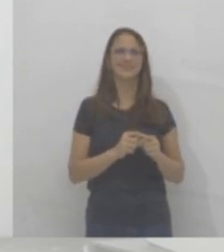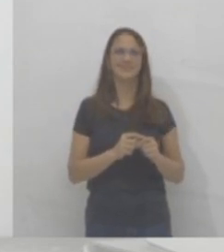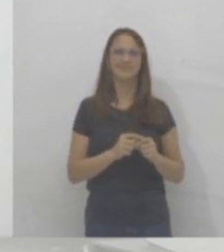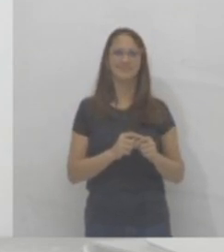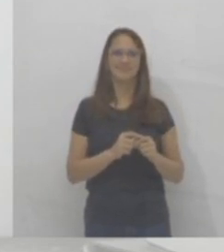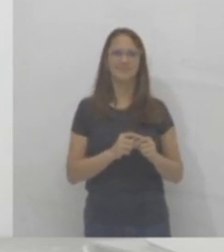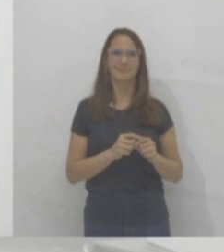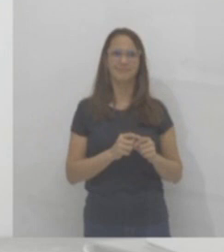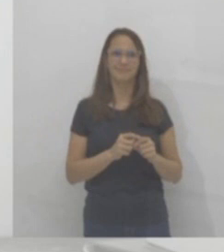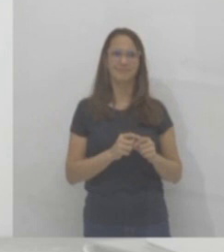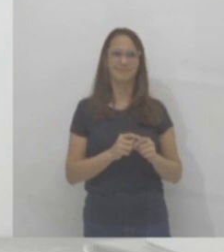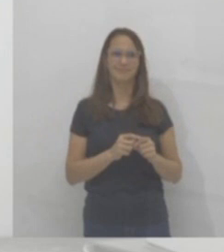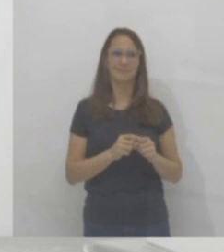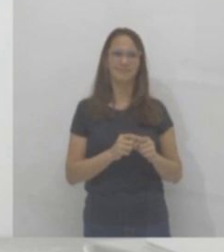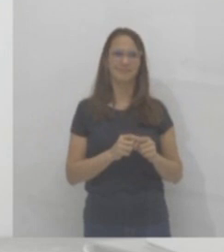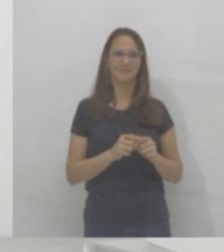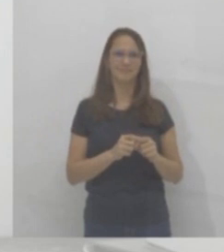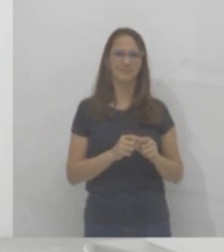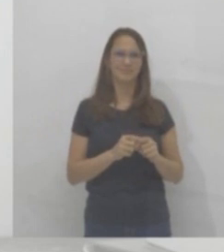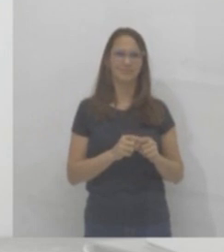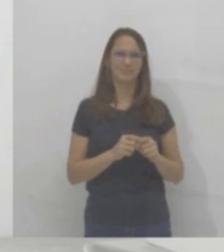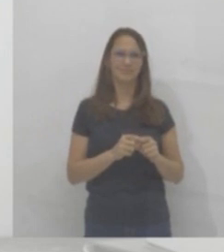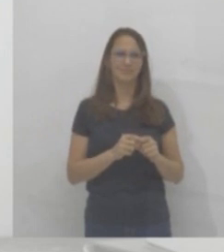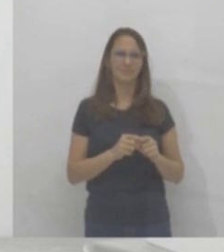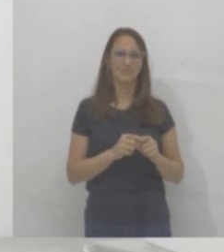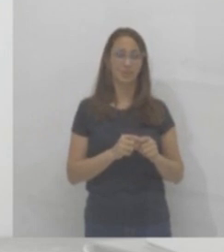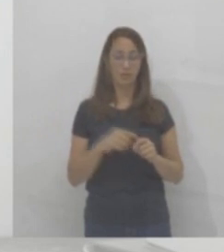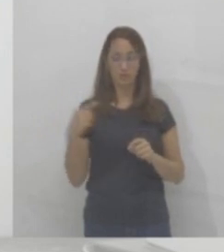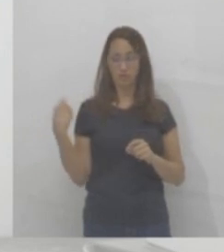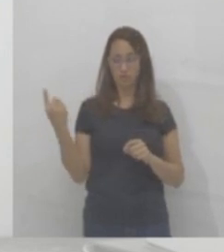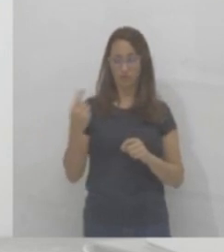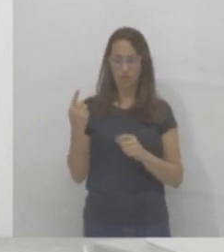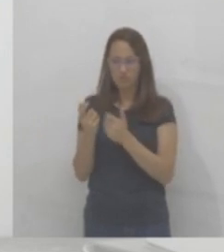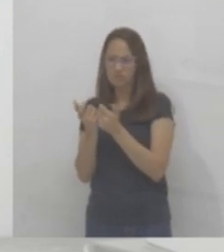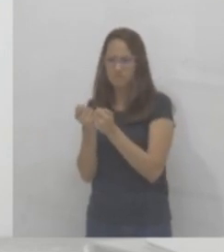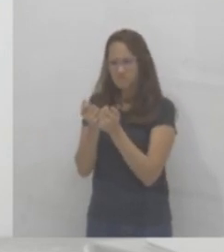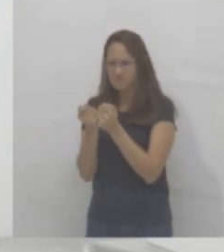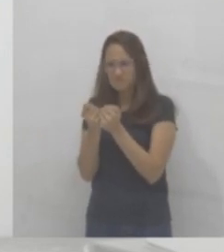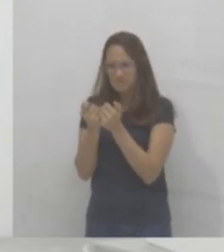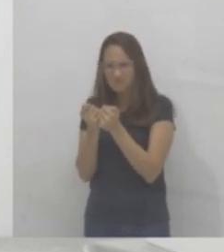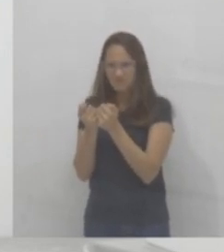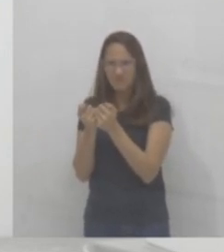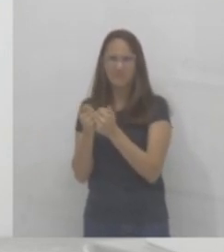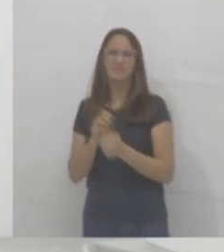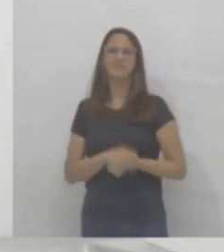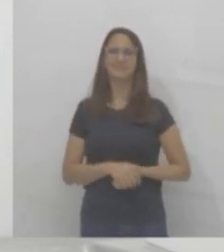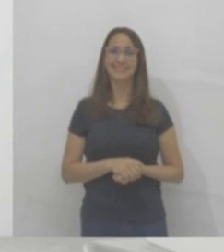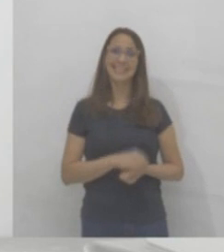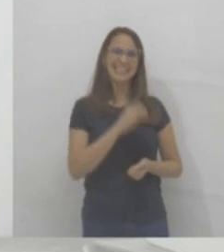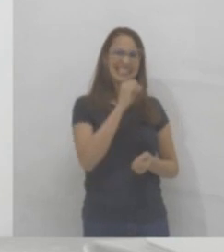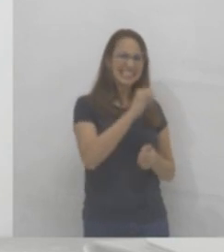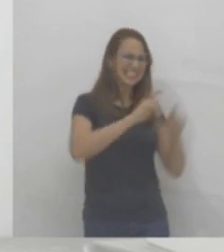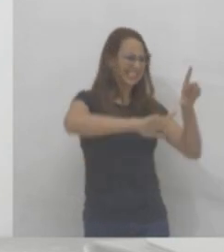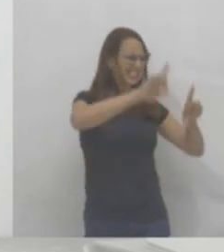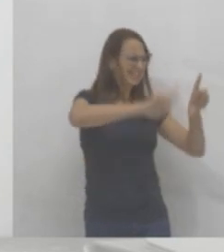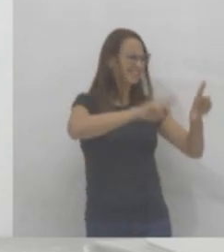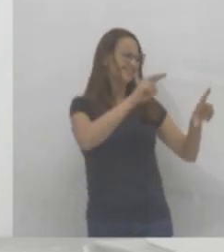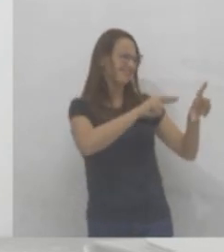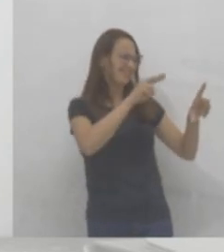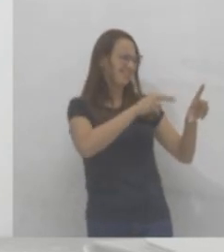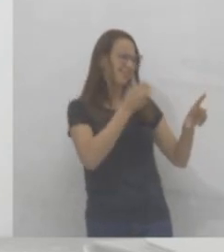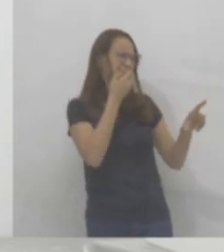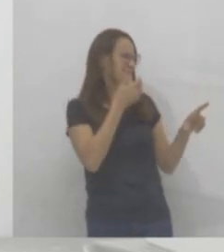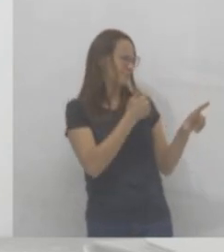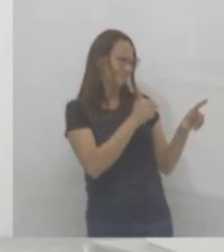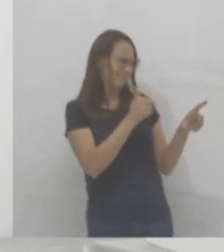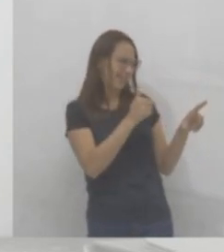video games. We will play video game. Nós vamos jogar videogame. Se não tiver nada legal para assistir na TV, nós vamos jogar videogame.